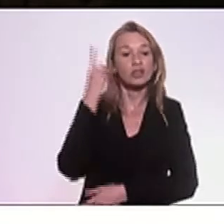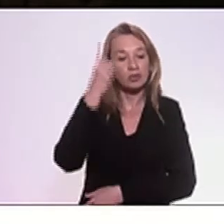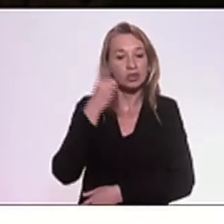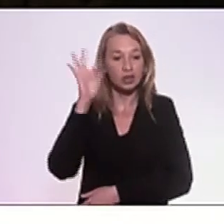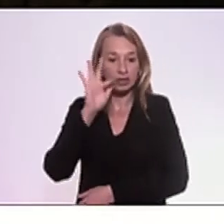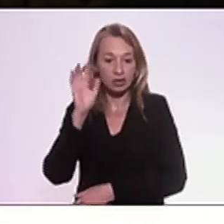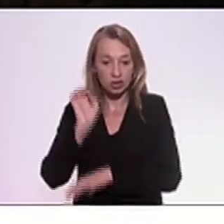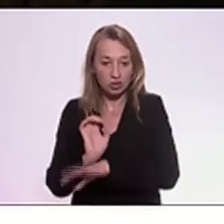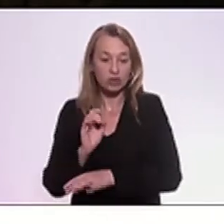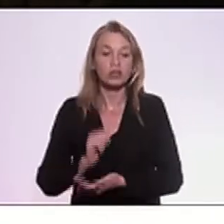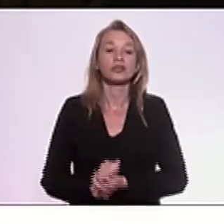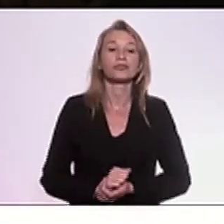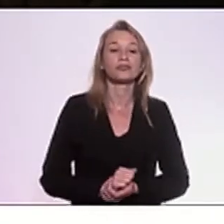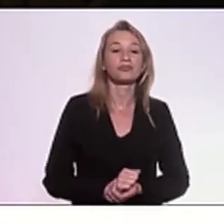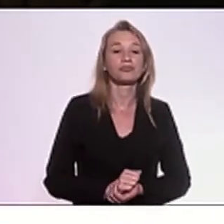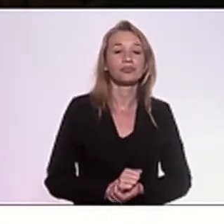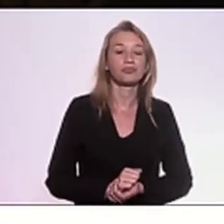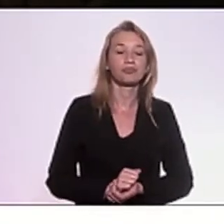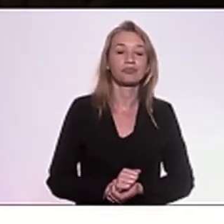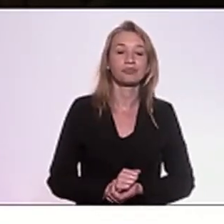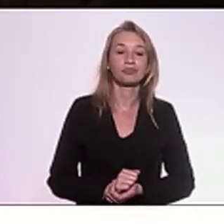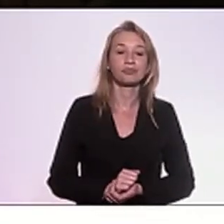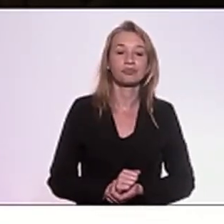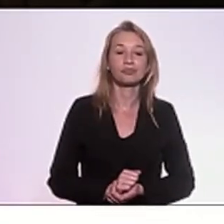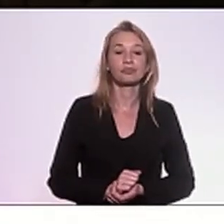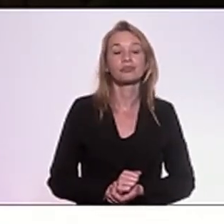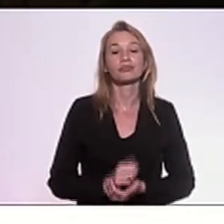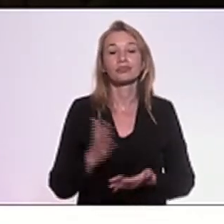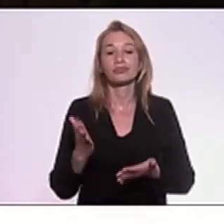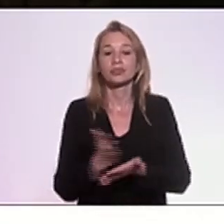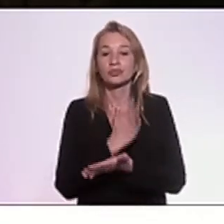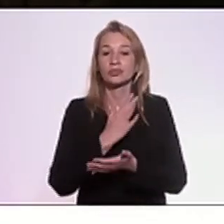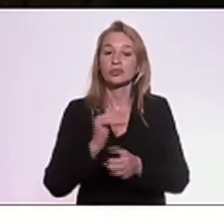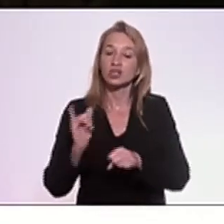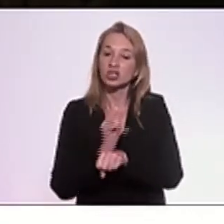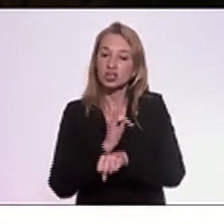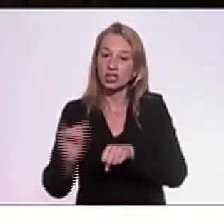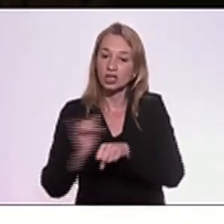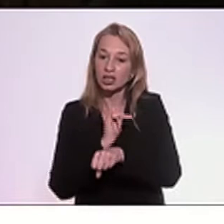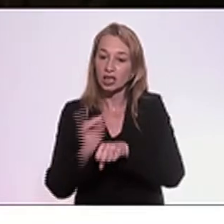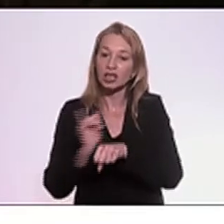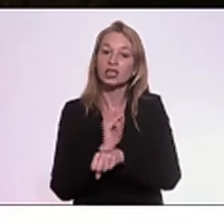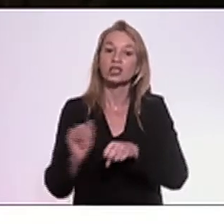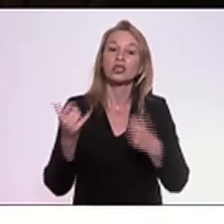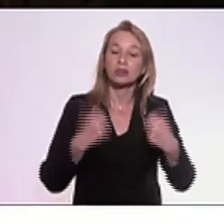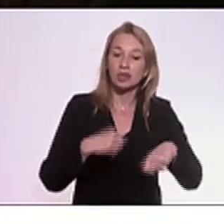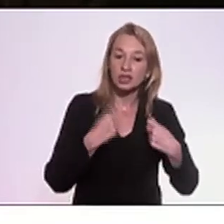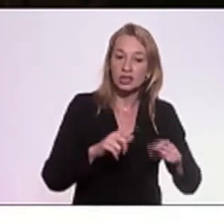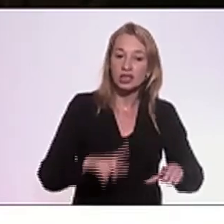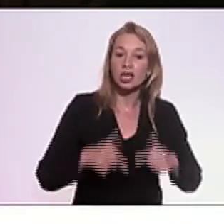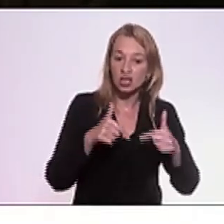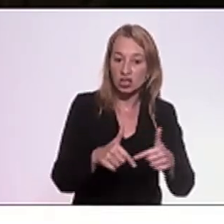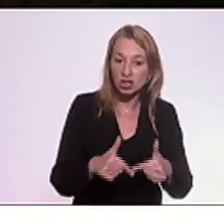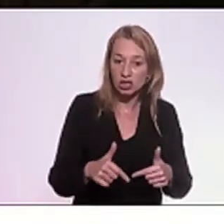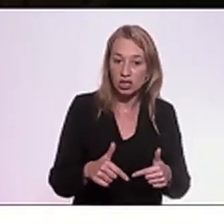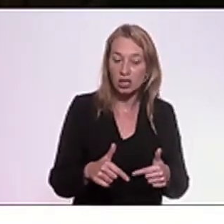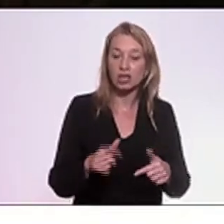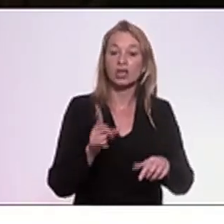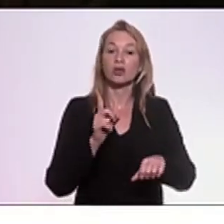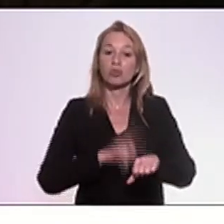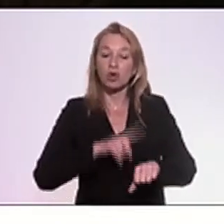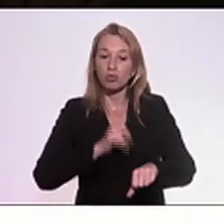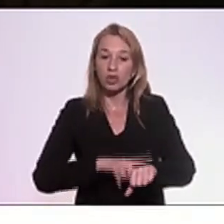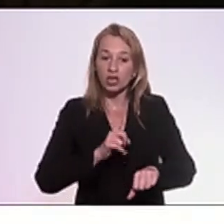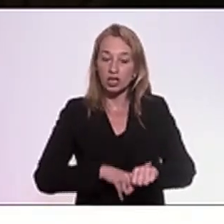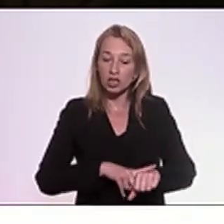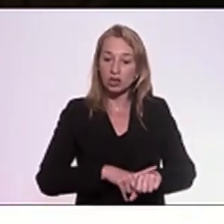nós tivermos em calamidade financeira, medidas drásticas precisam ser tomadas. É hora de apertar o cinto, de afrouxar, é hora de apertar o cinto,